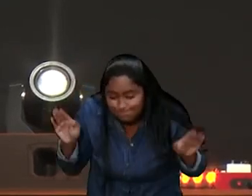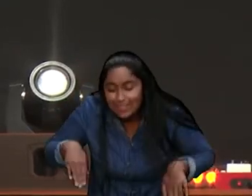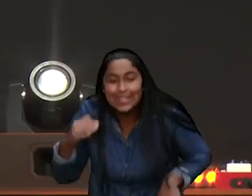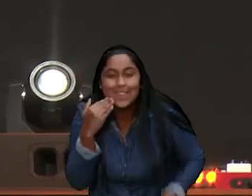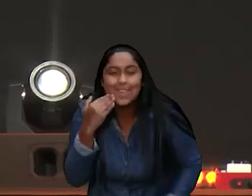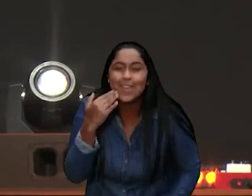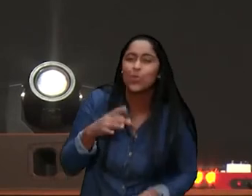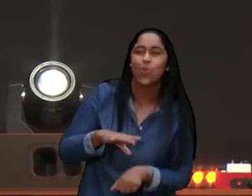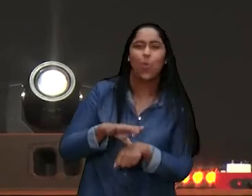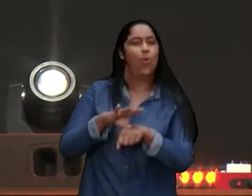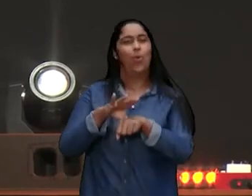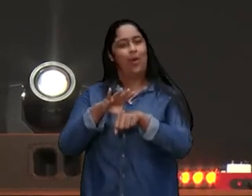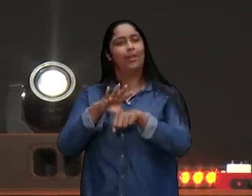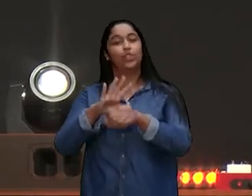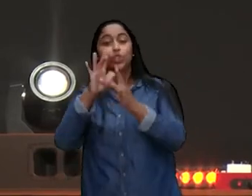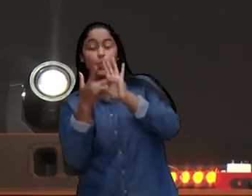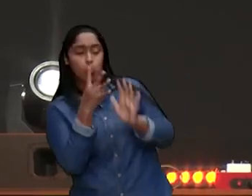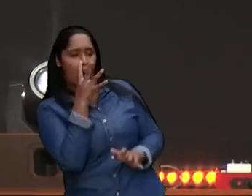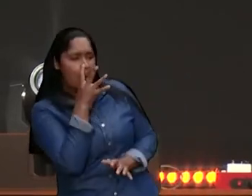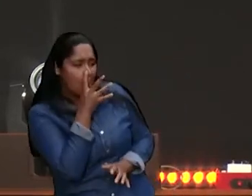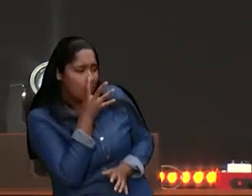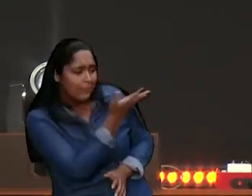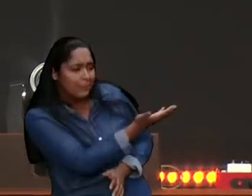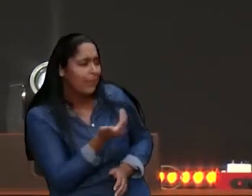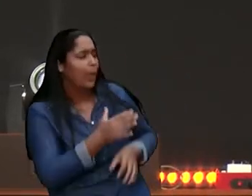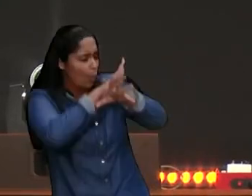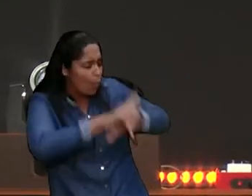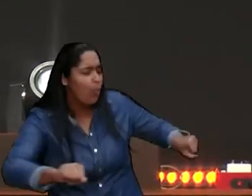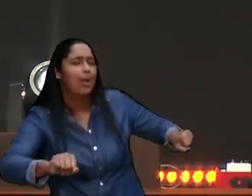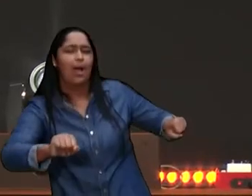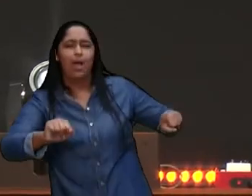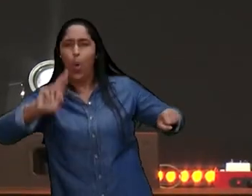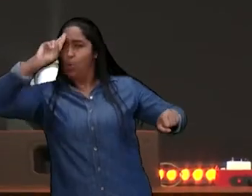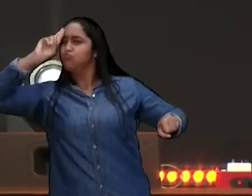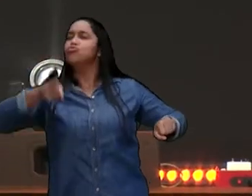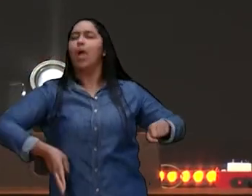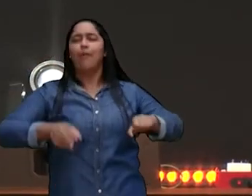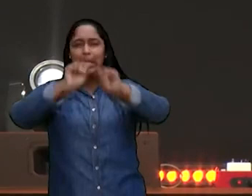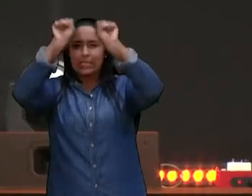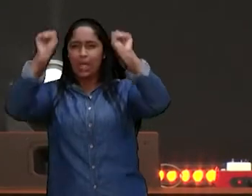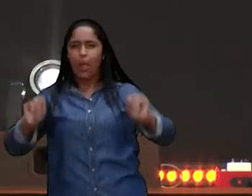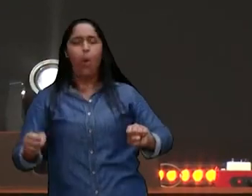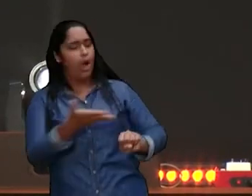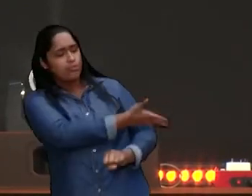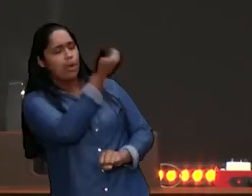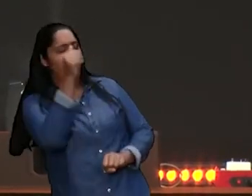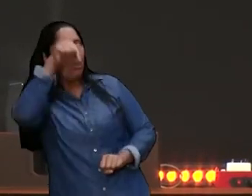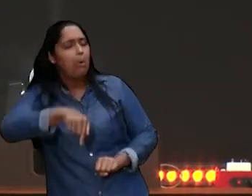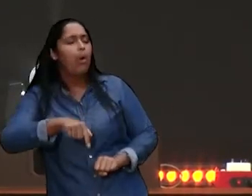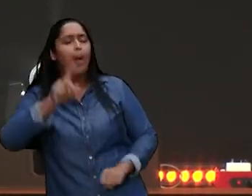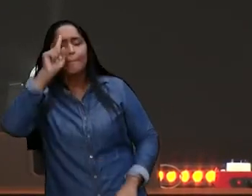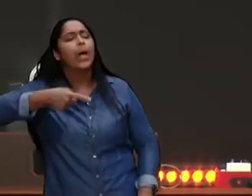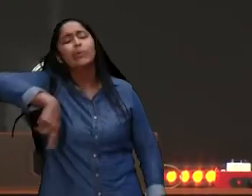porque Jesus havia curado no sábado o dirigente da Sinagoga disse o povo a 6